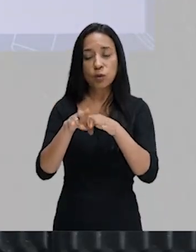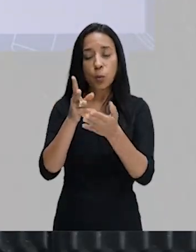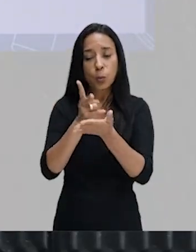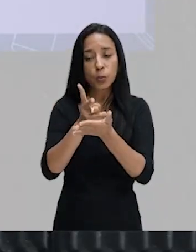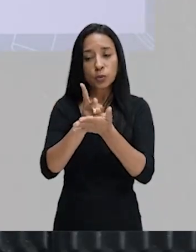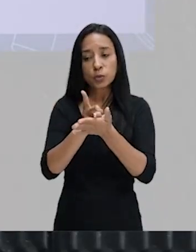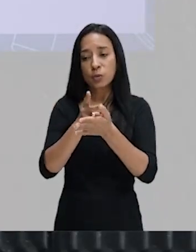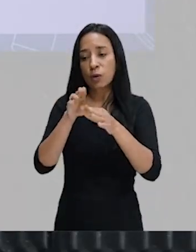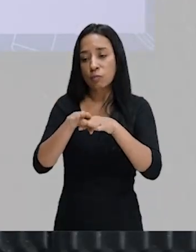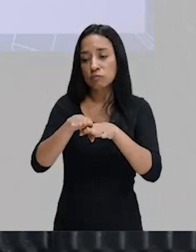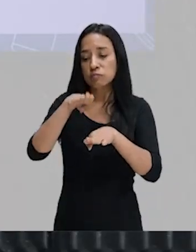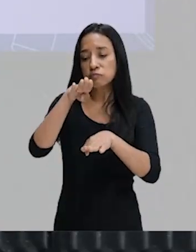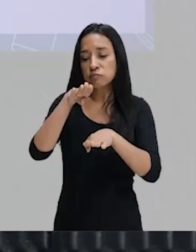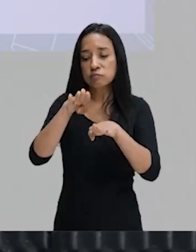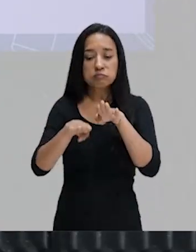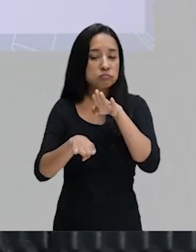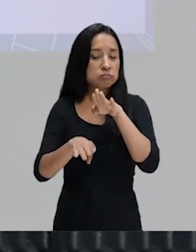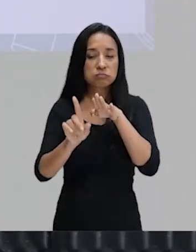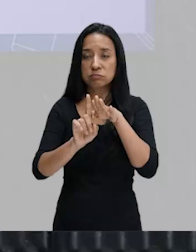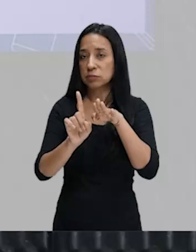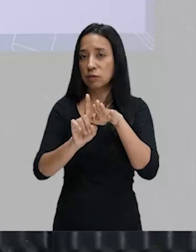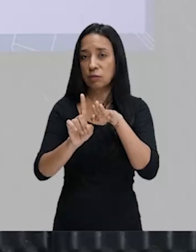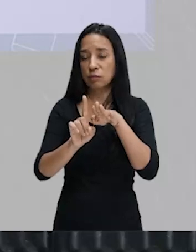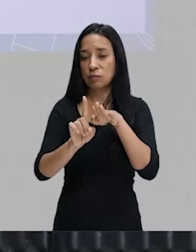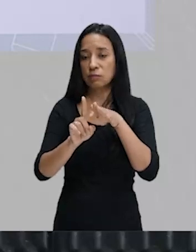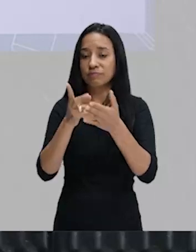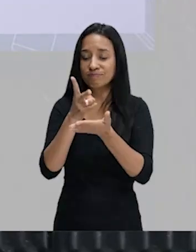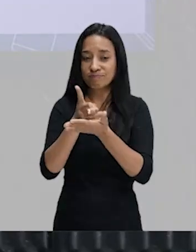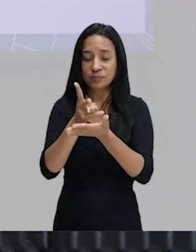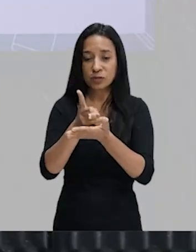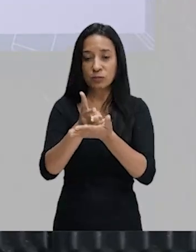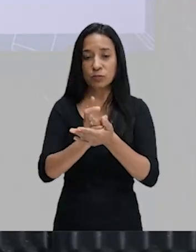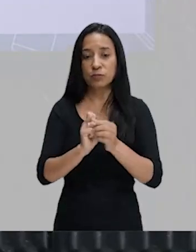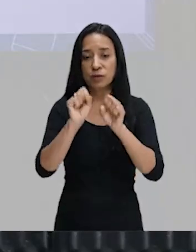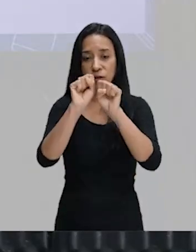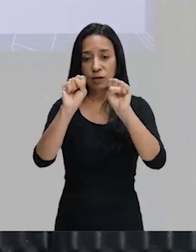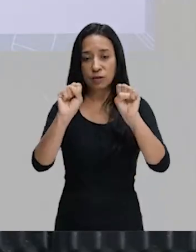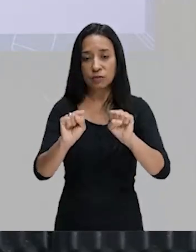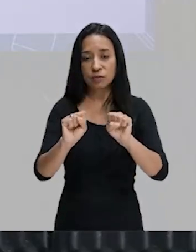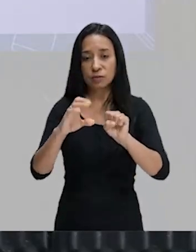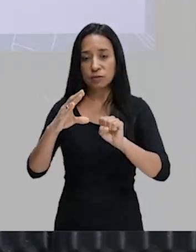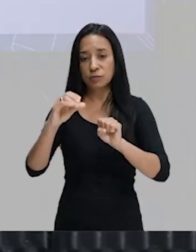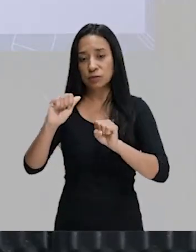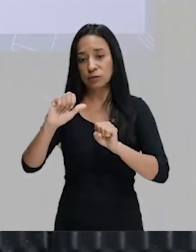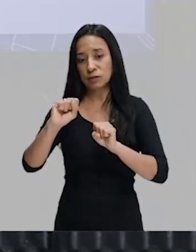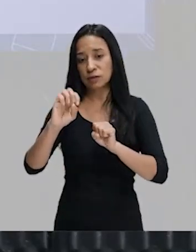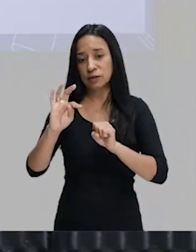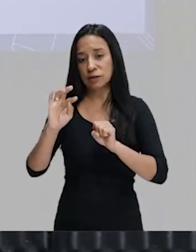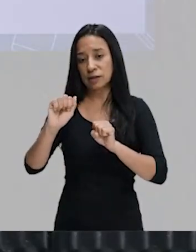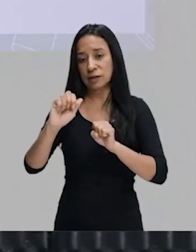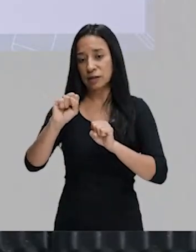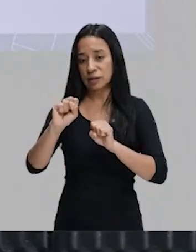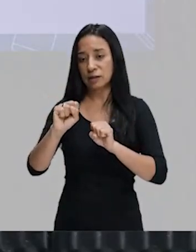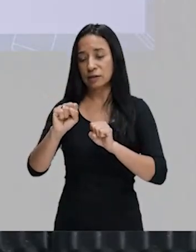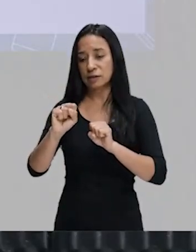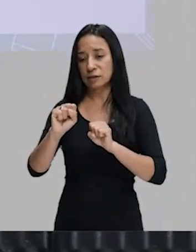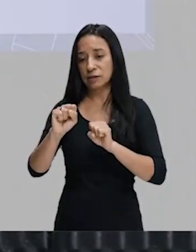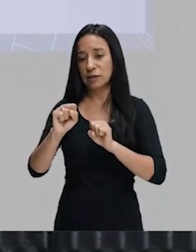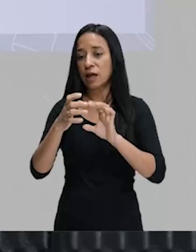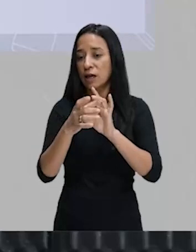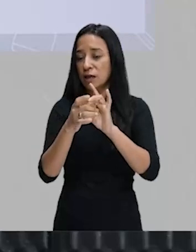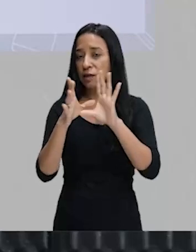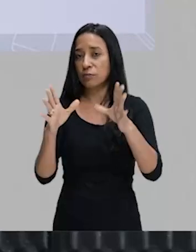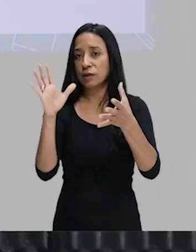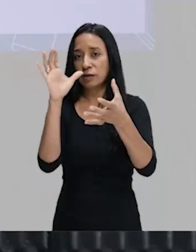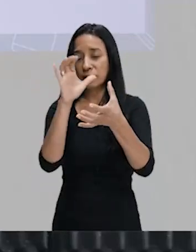social desde que nasceu até morrer. É o sistema de castas que, por exemplo, permite casamentos apenas entre